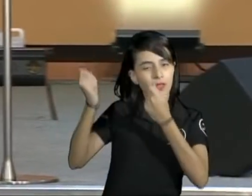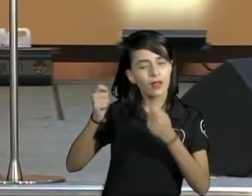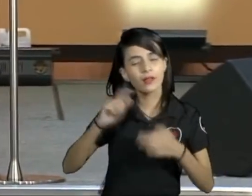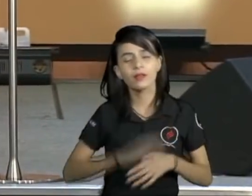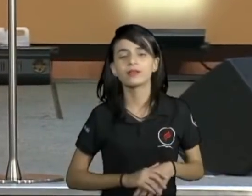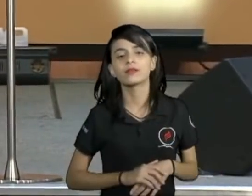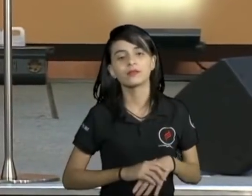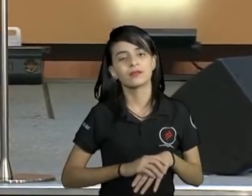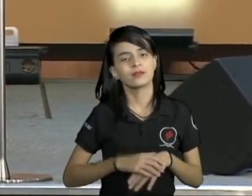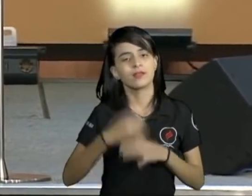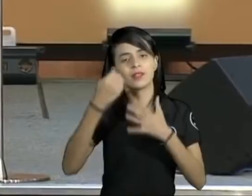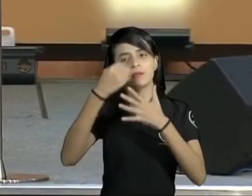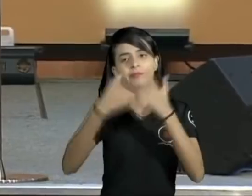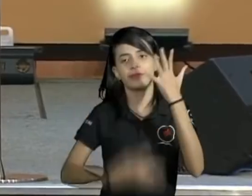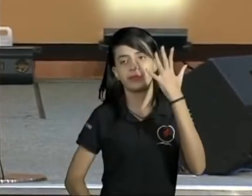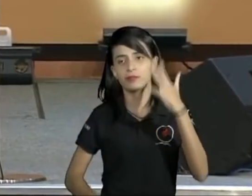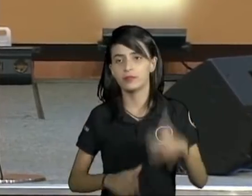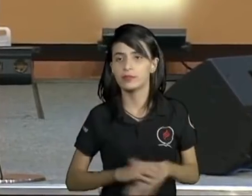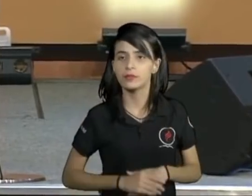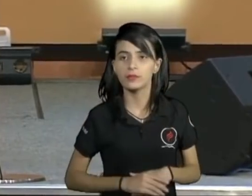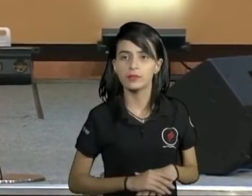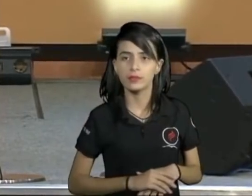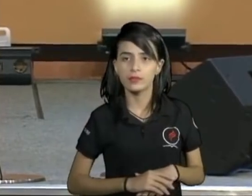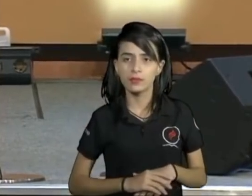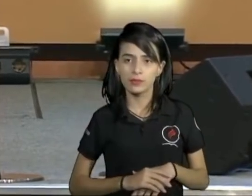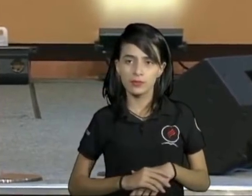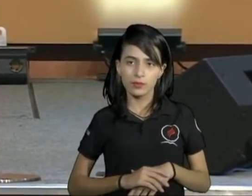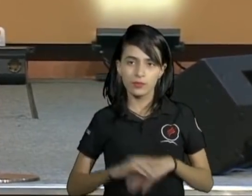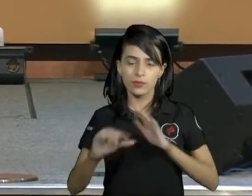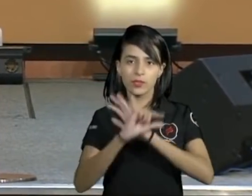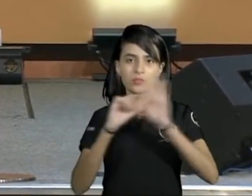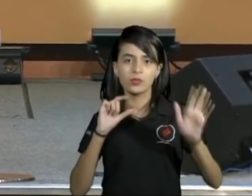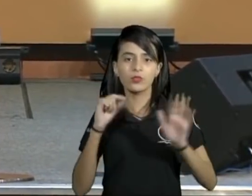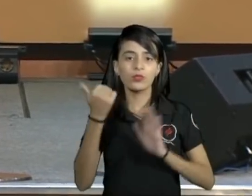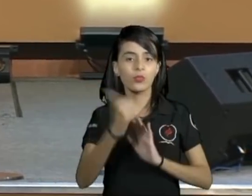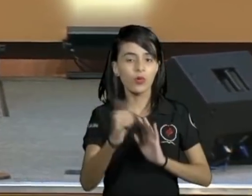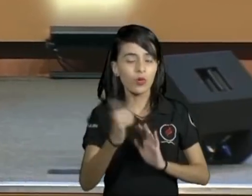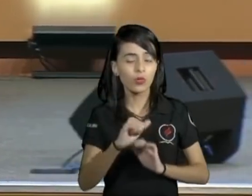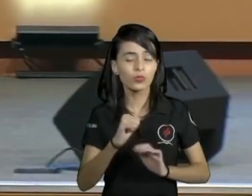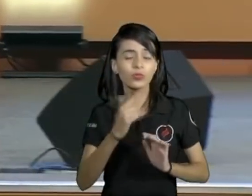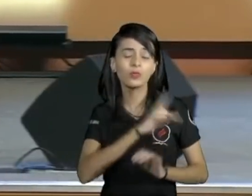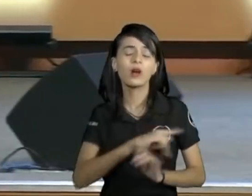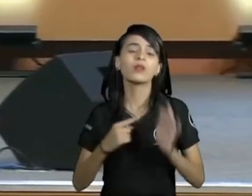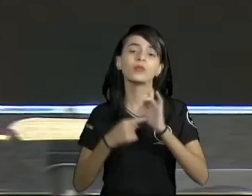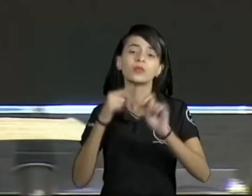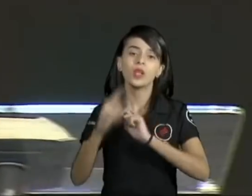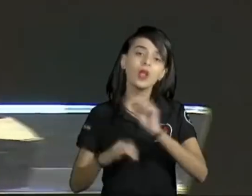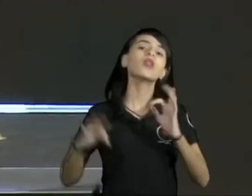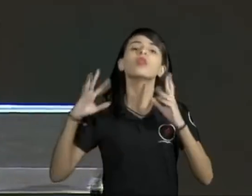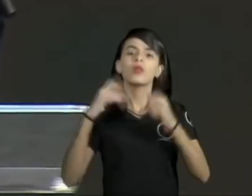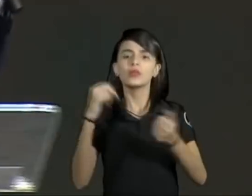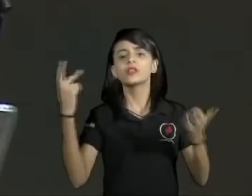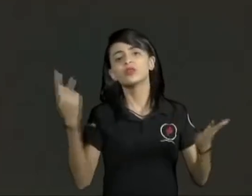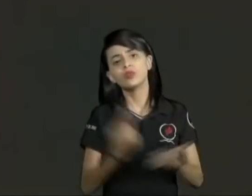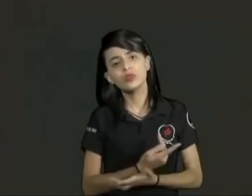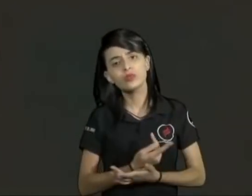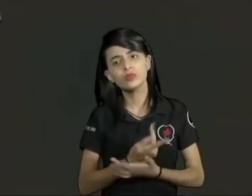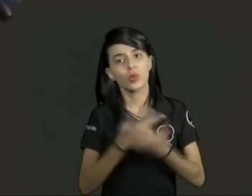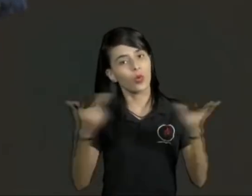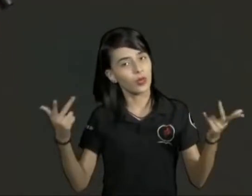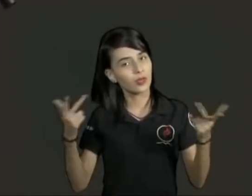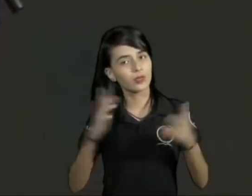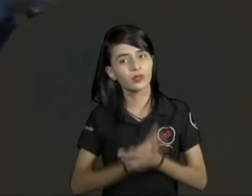Deus e vai para aí afora aí Paulo vai dizer no Versículo 11 e todas estas coisas são como